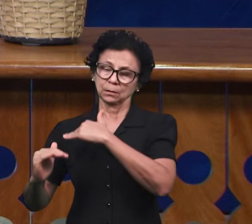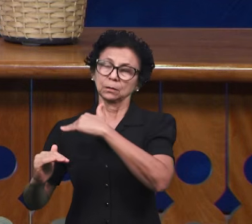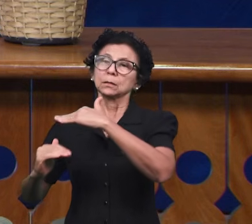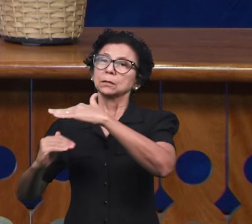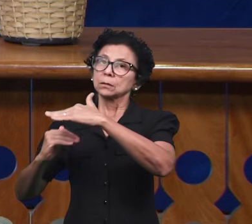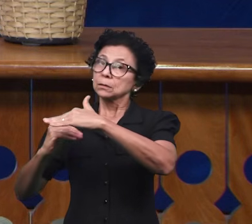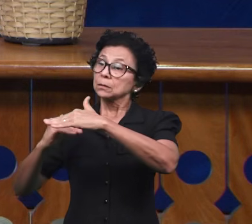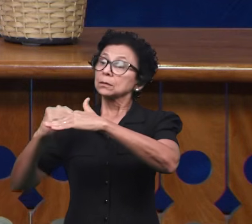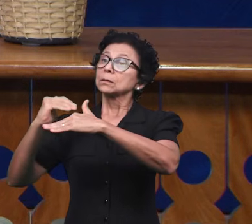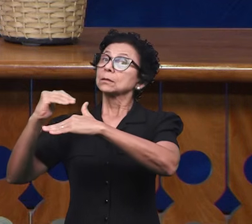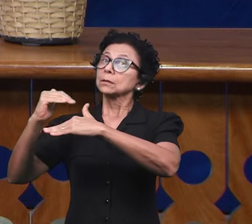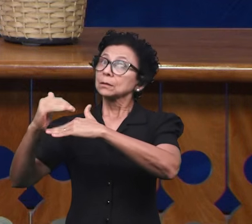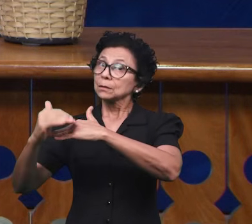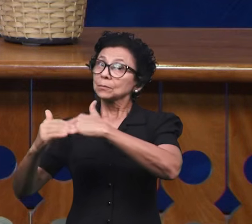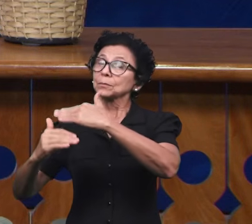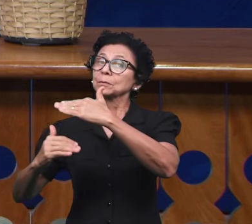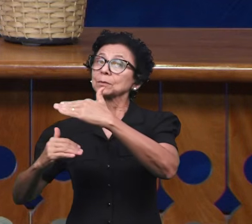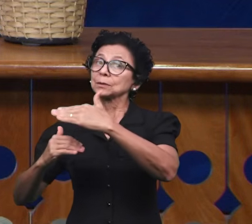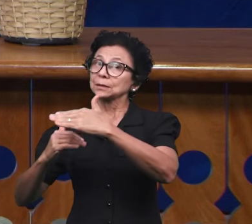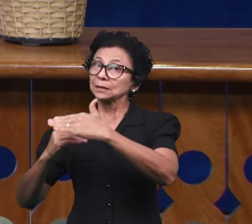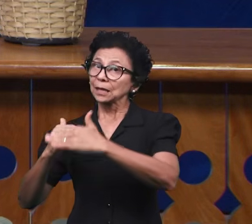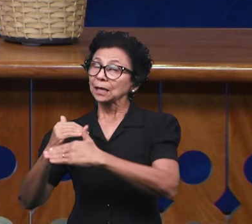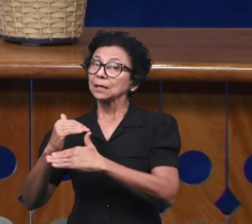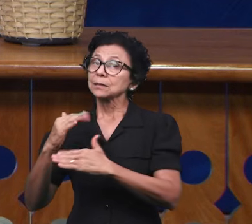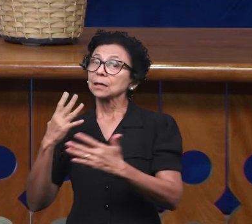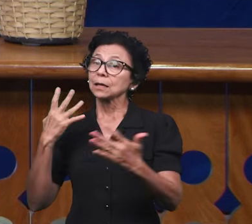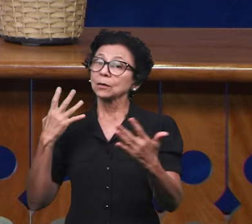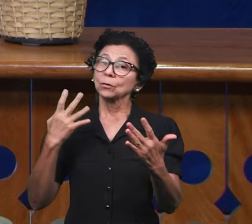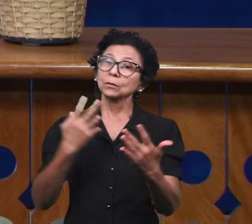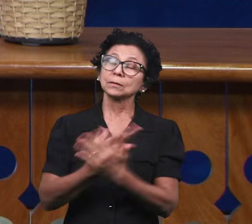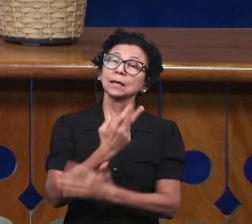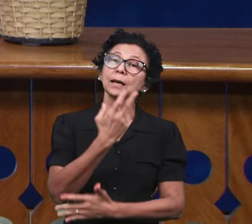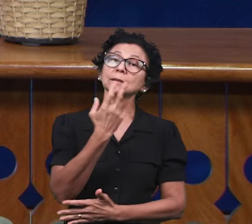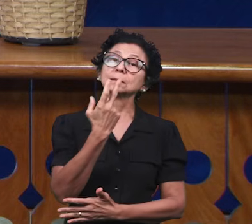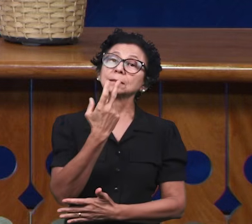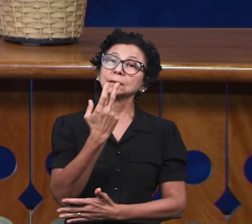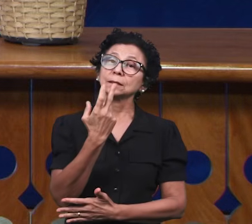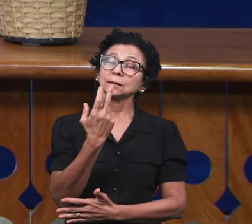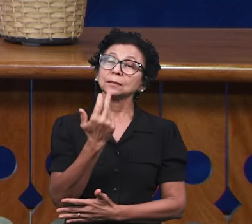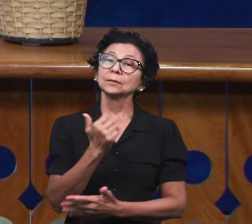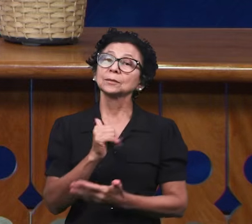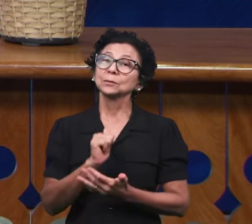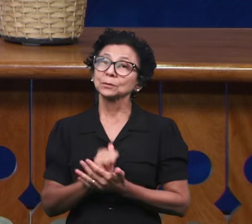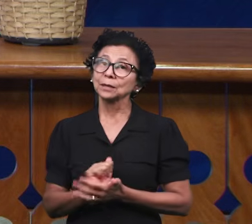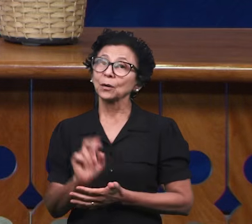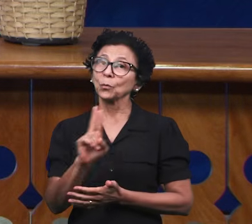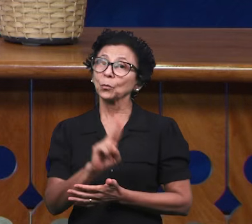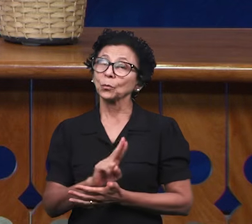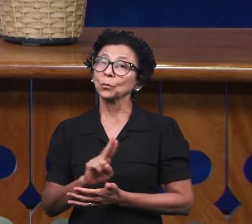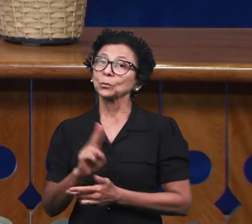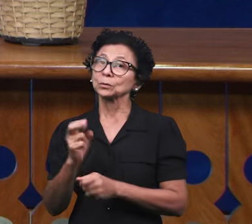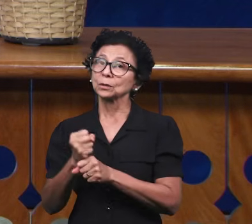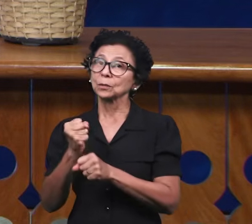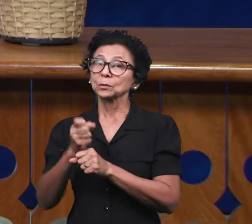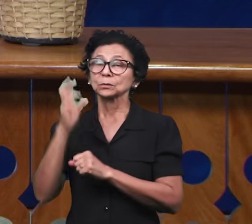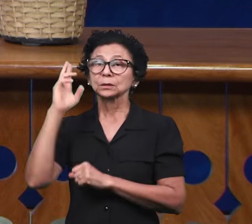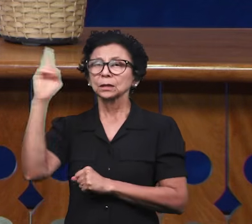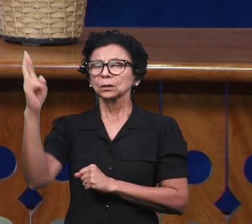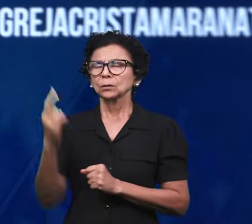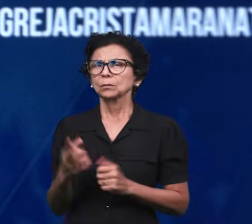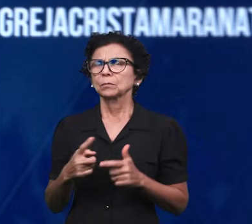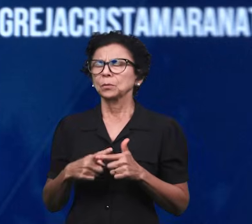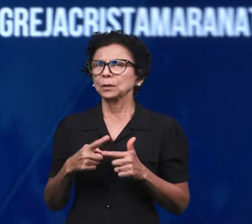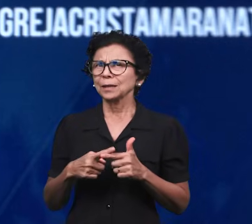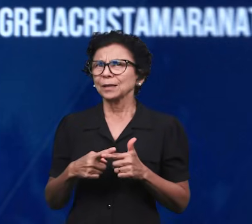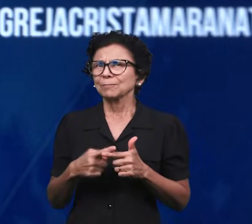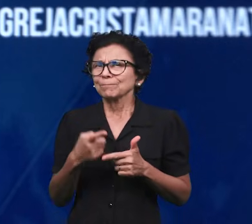a instrumentalidade ela surge como um fruto da gratidão pela salvação.